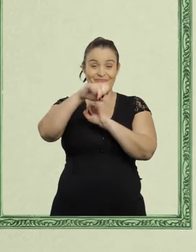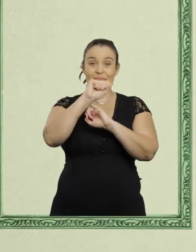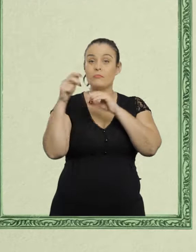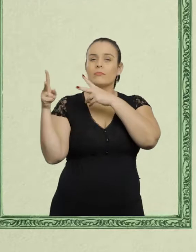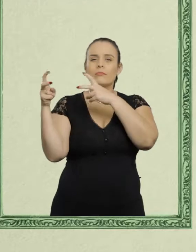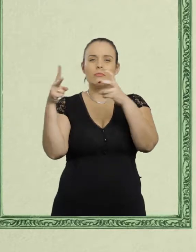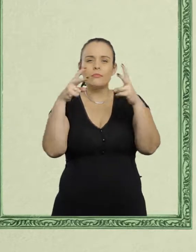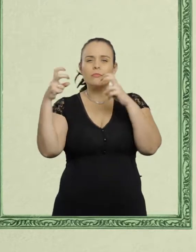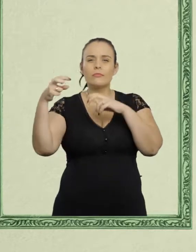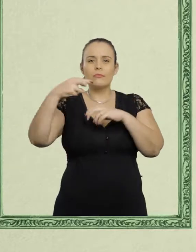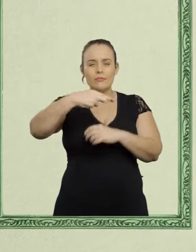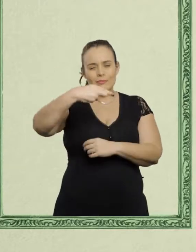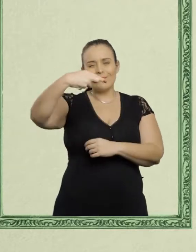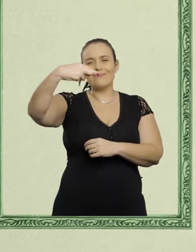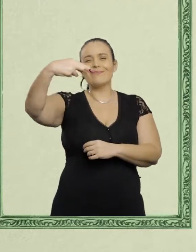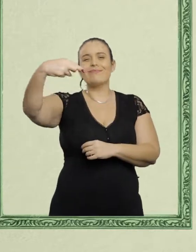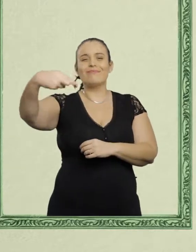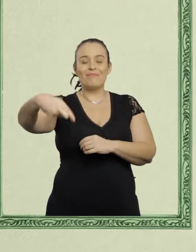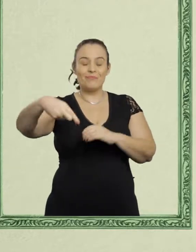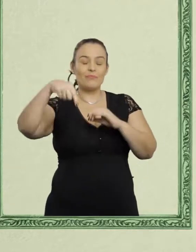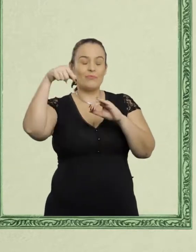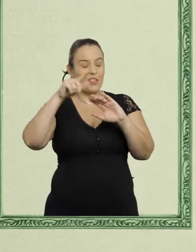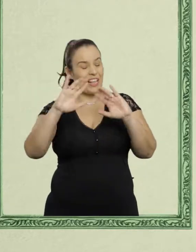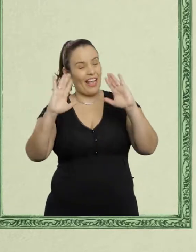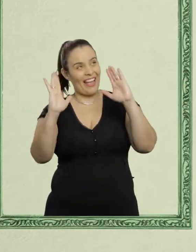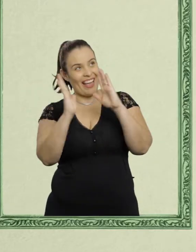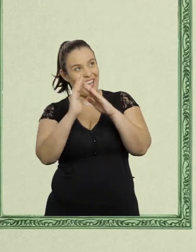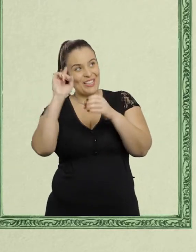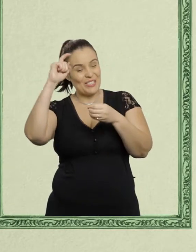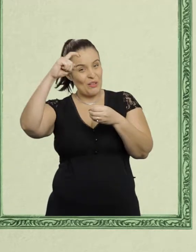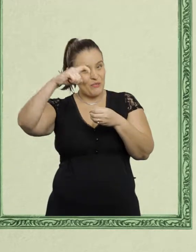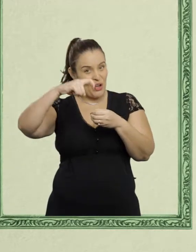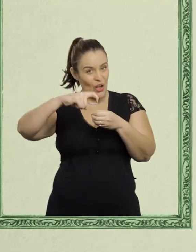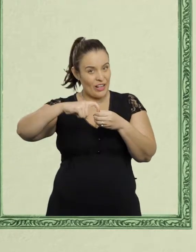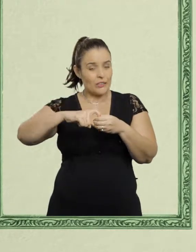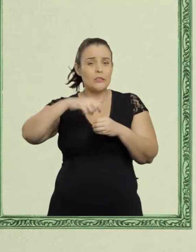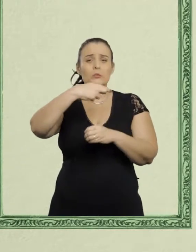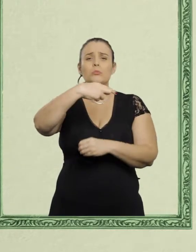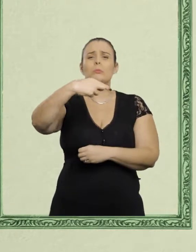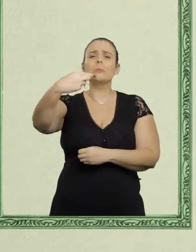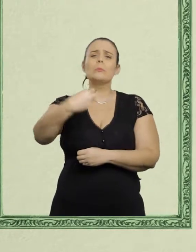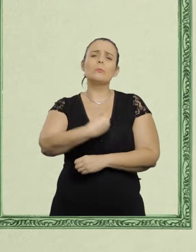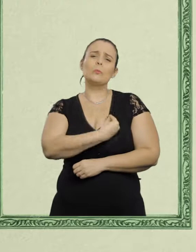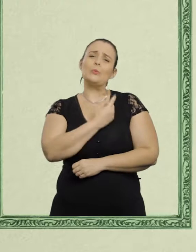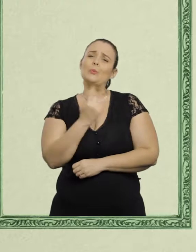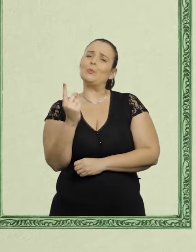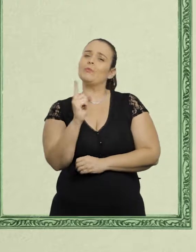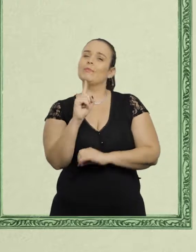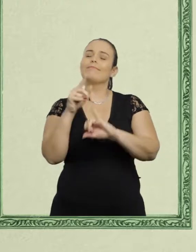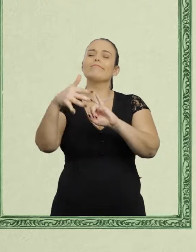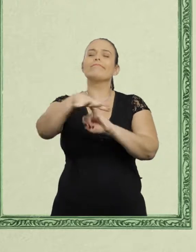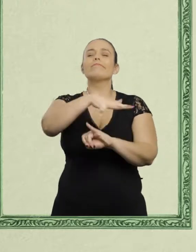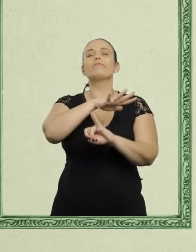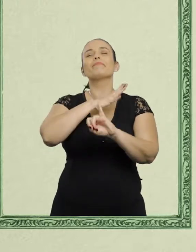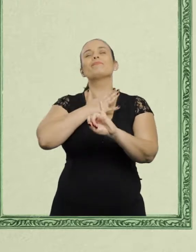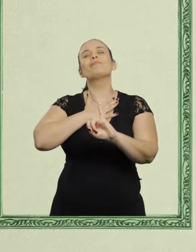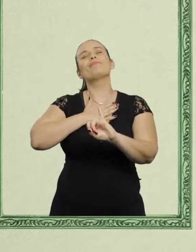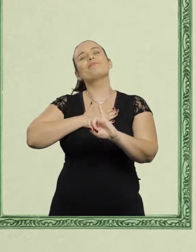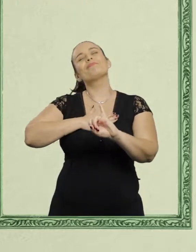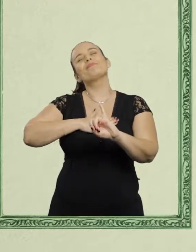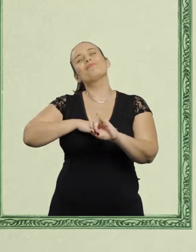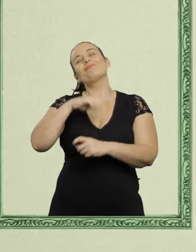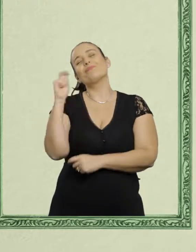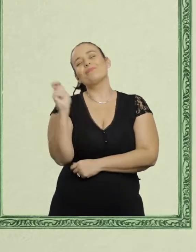estava percebendo que Peter estava voltando para casa. Quando Peter não estava, a Terra do Nunca ficava